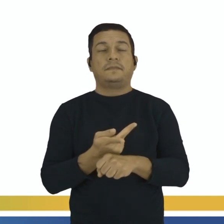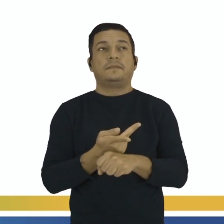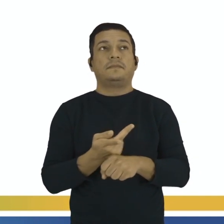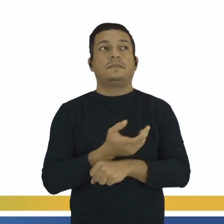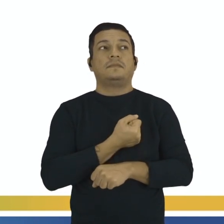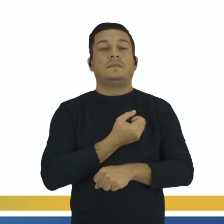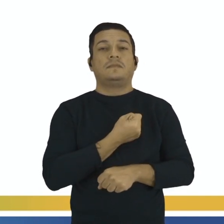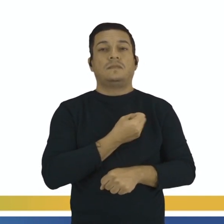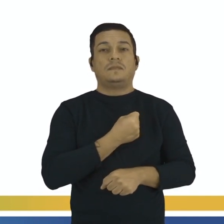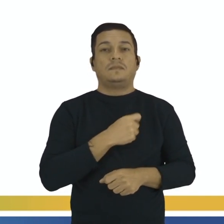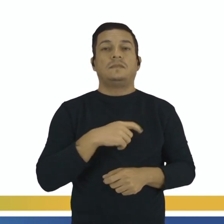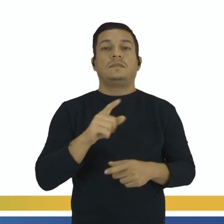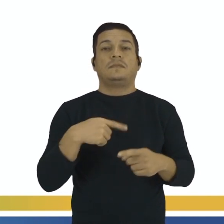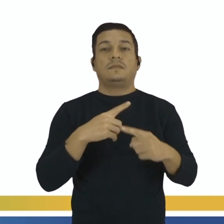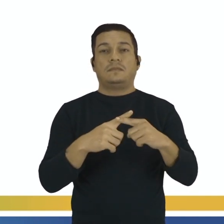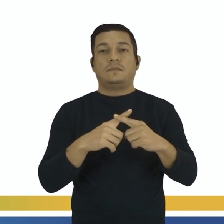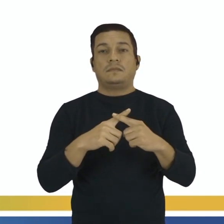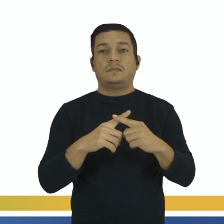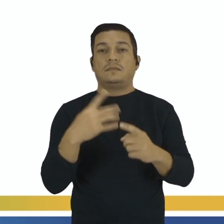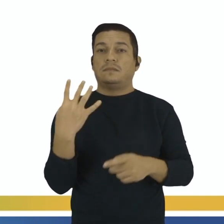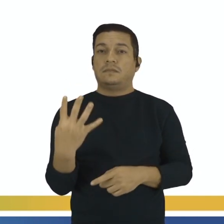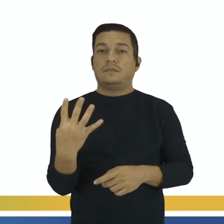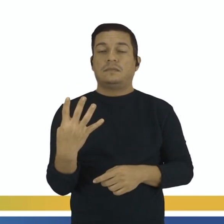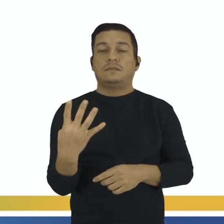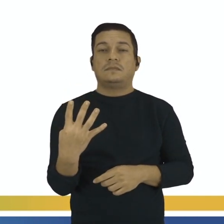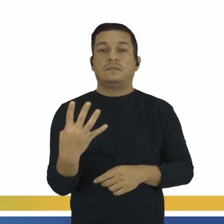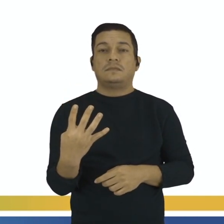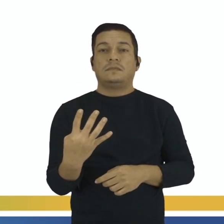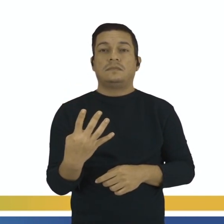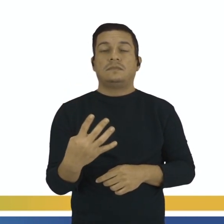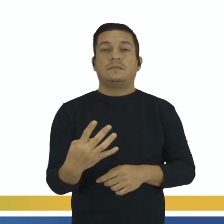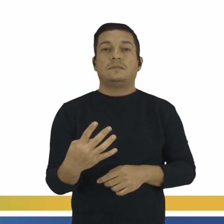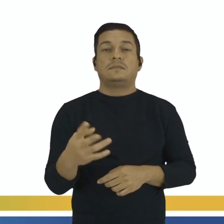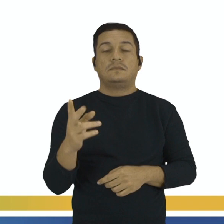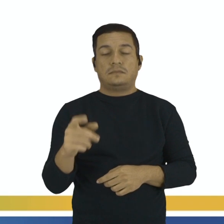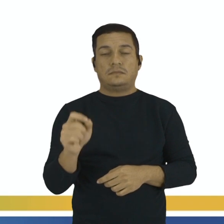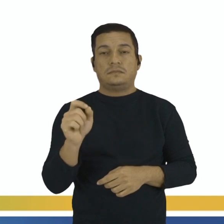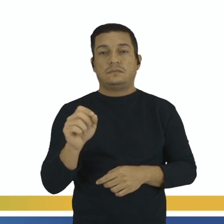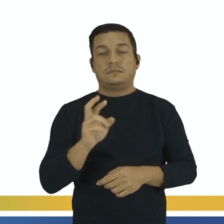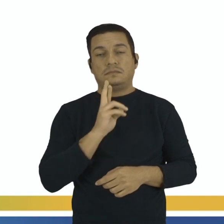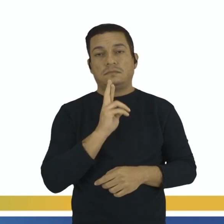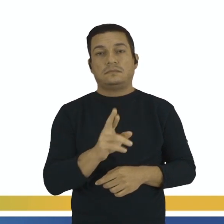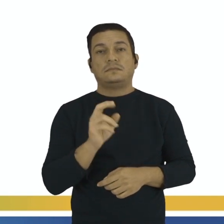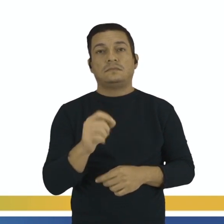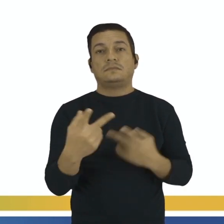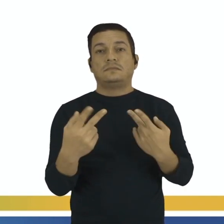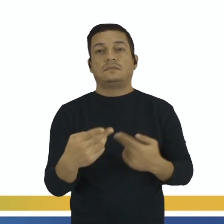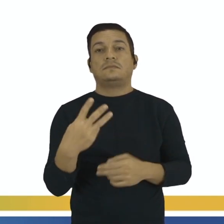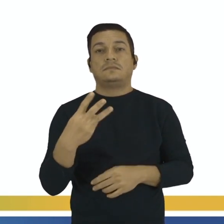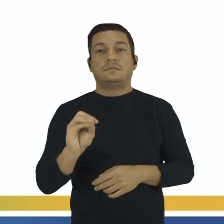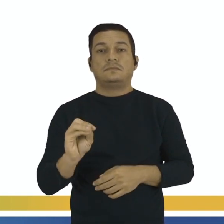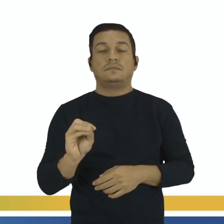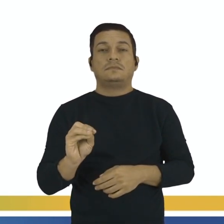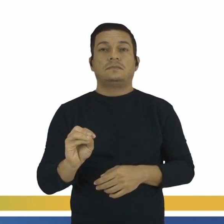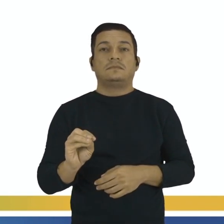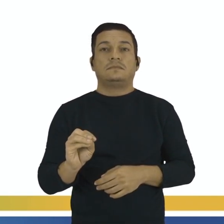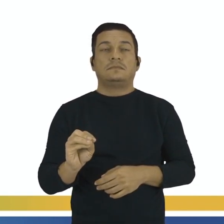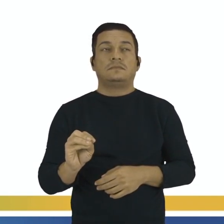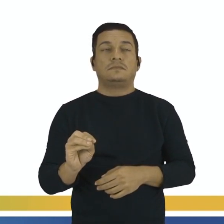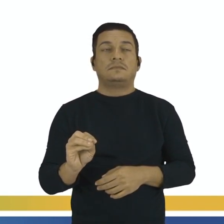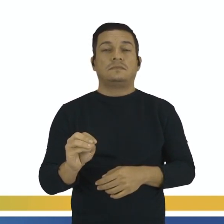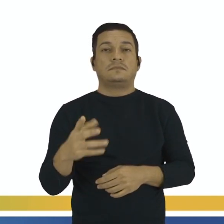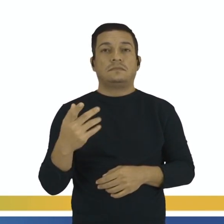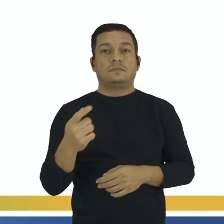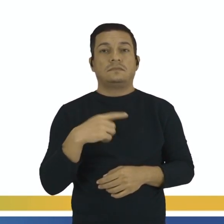um número que multiplicado por 4 chegue perto ou seja igual a 30, desde que